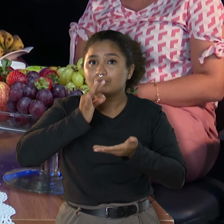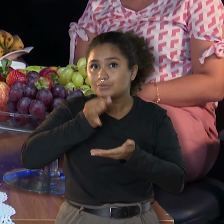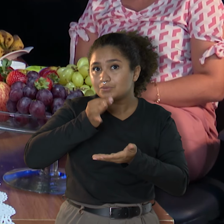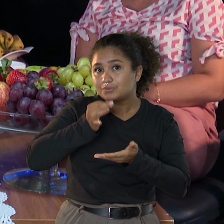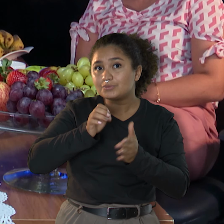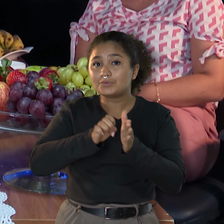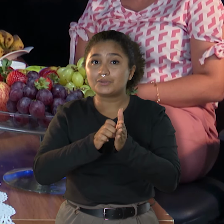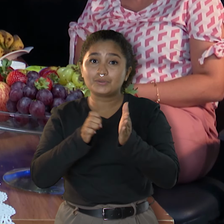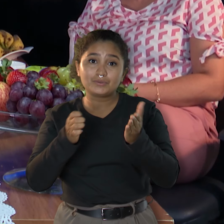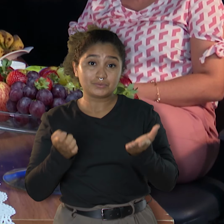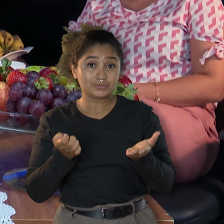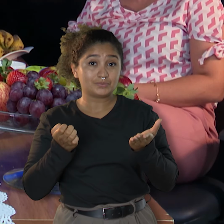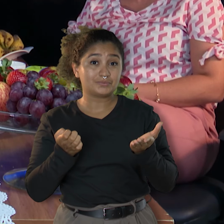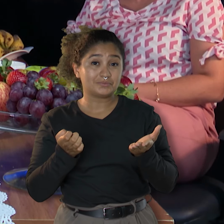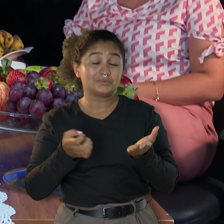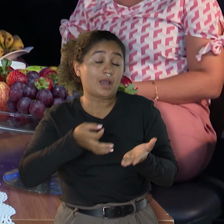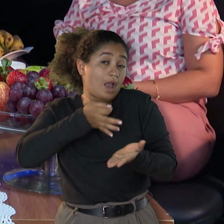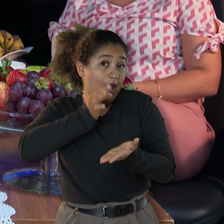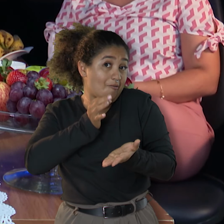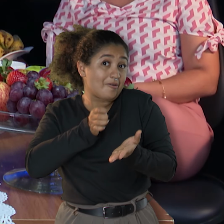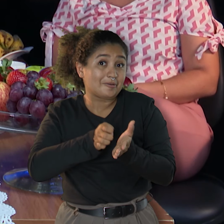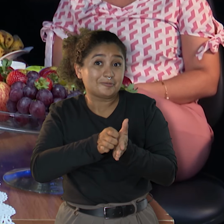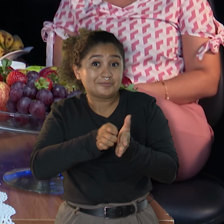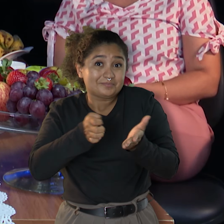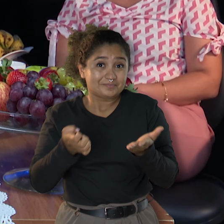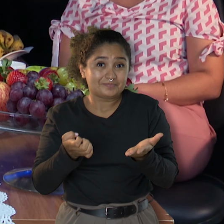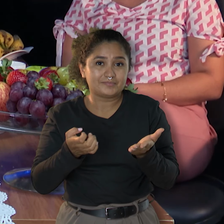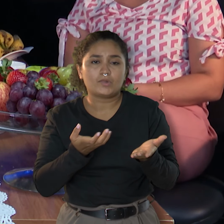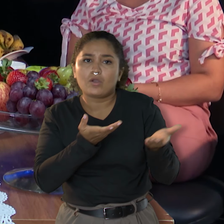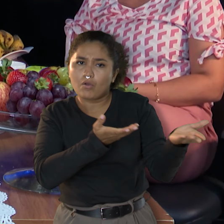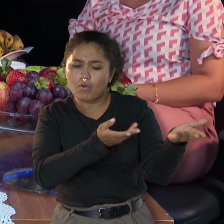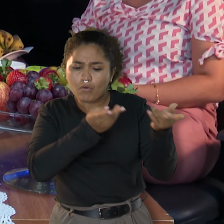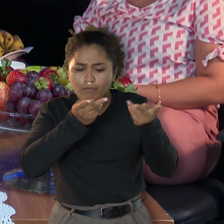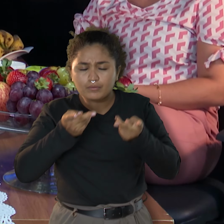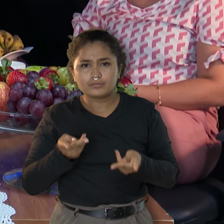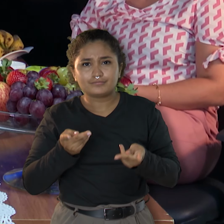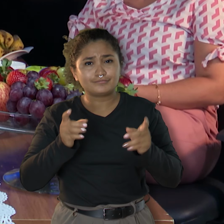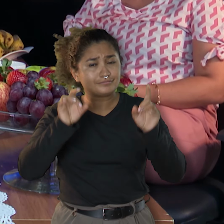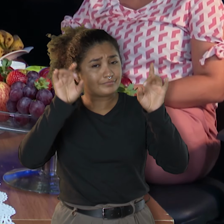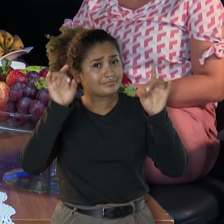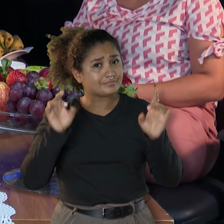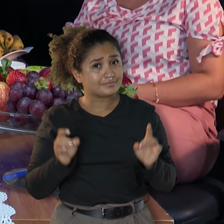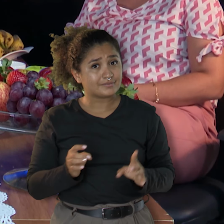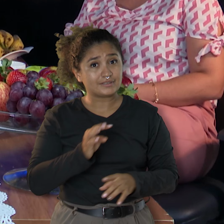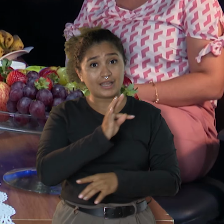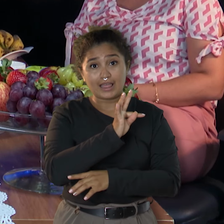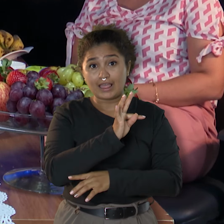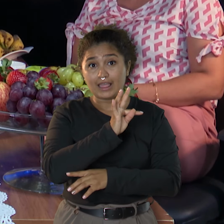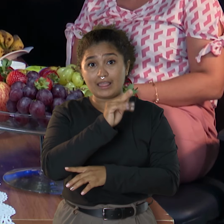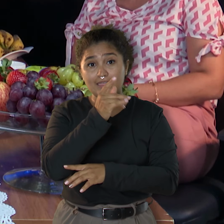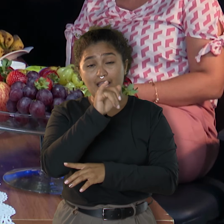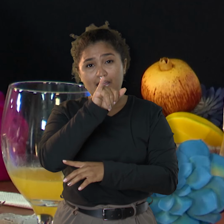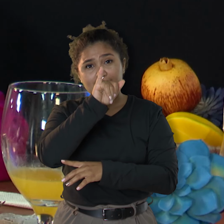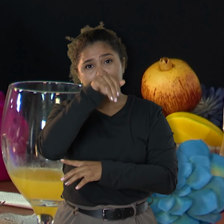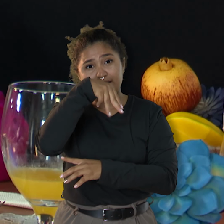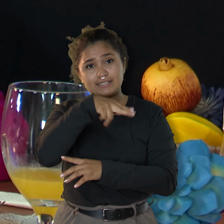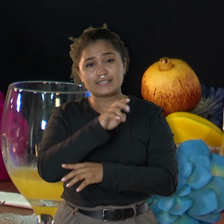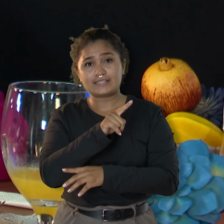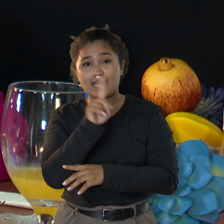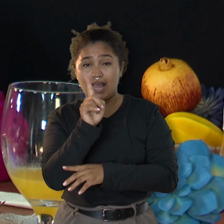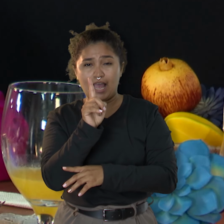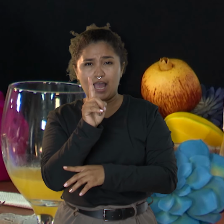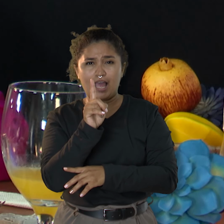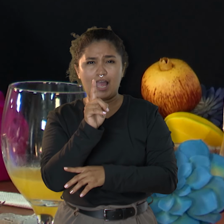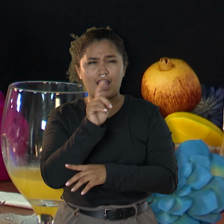Eju, no Café com Eju. E como convidada especial, estou com Tainá Vestin. É isso, Tainá? Todo mundo